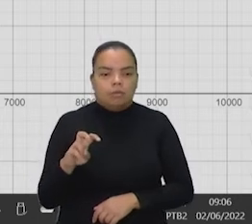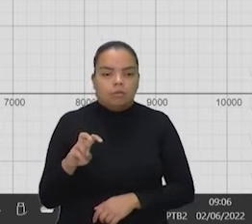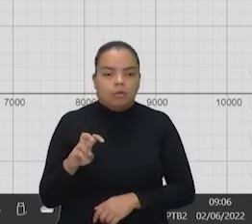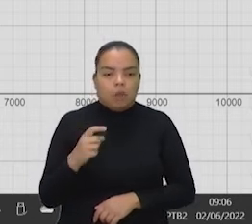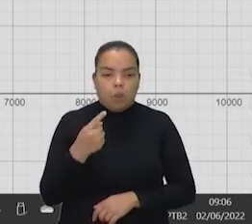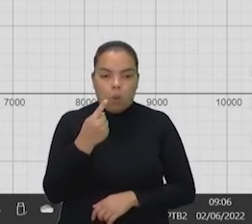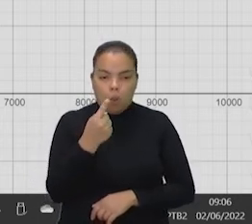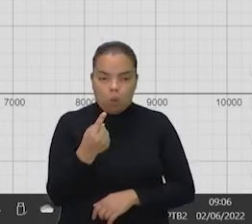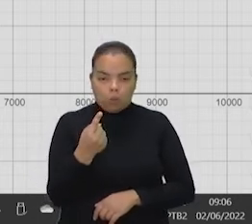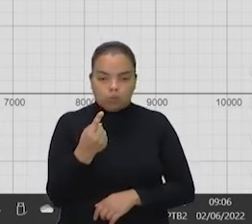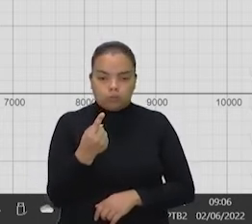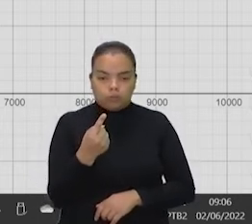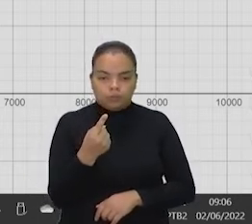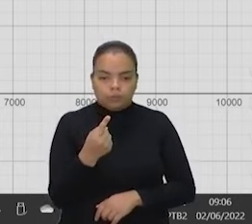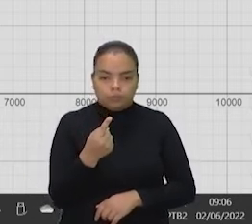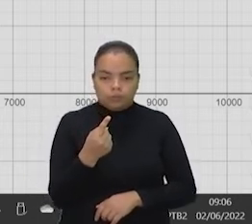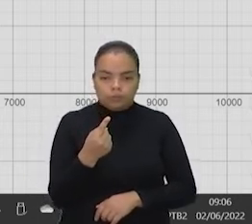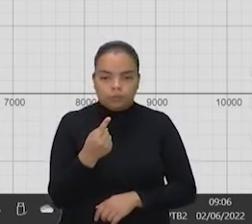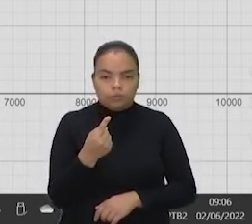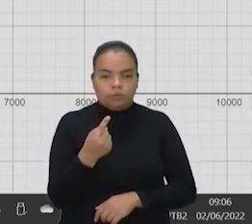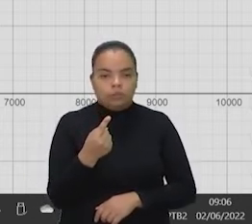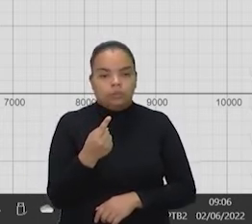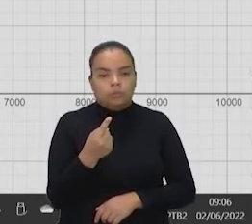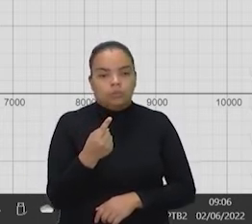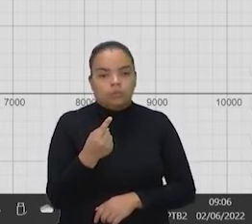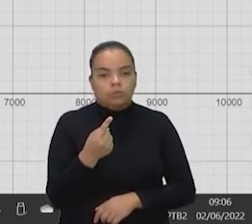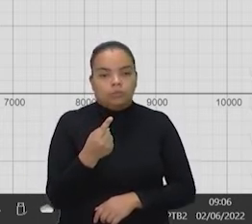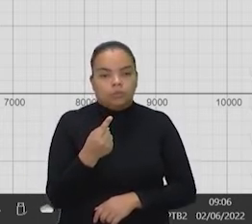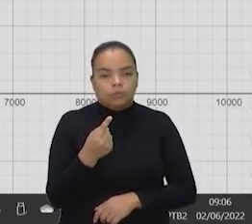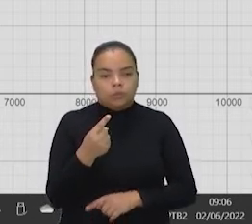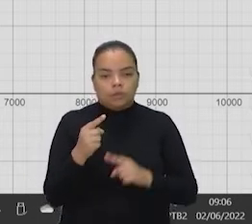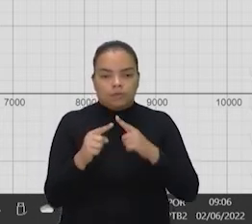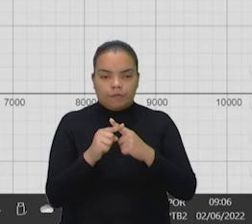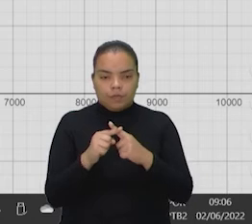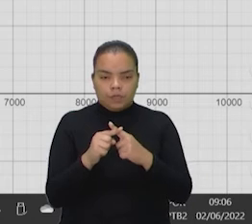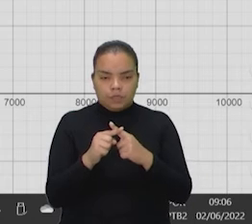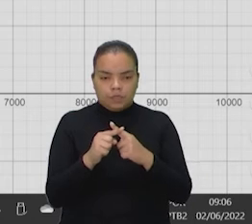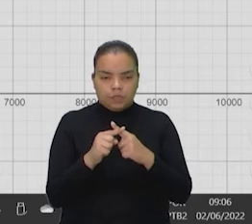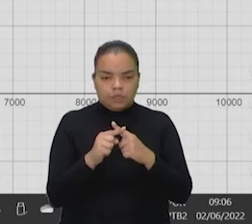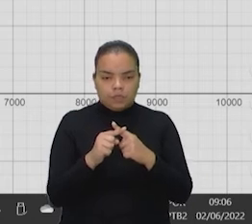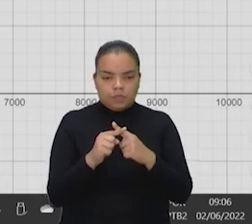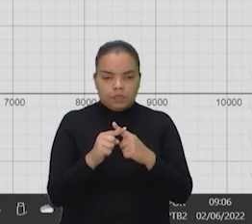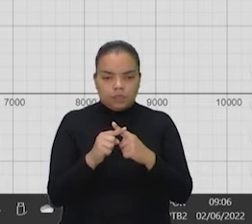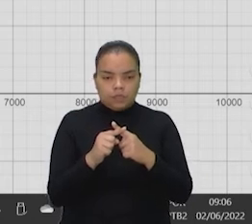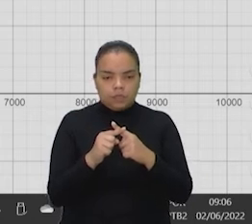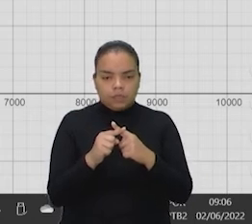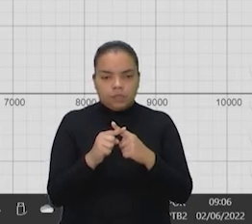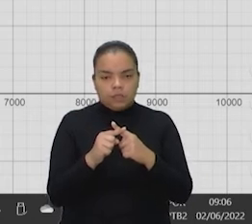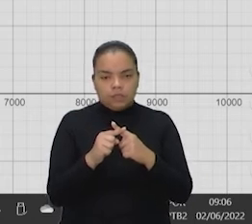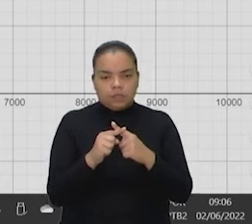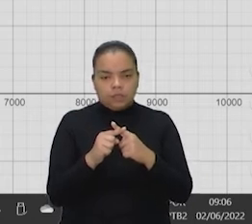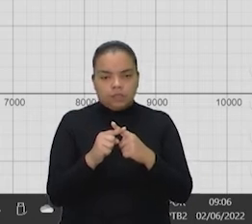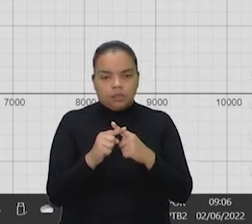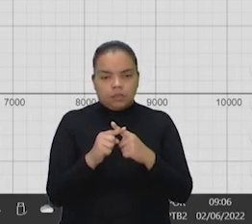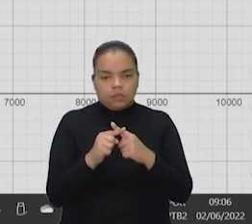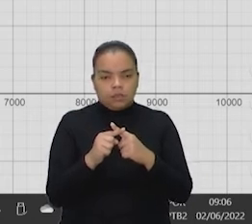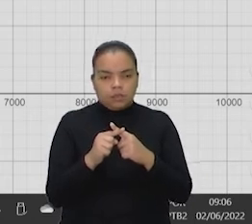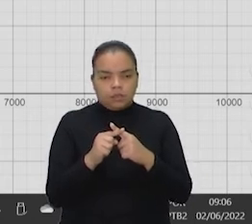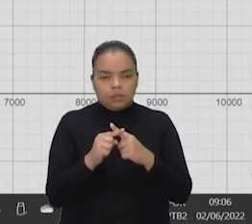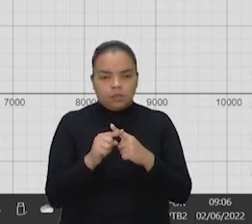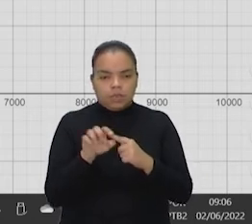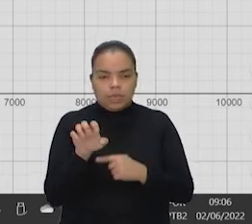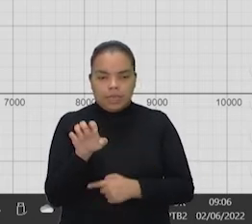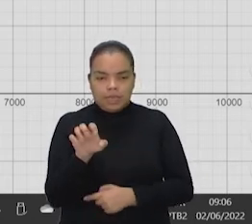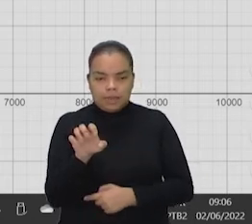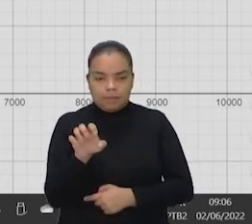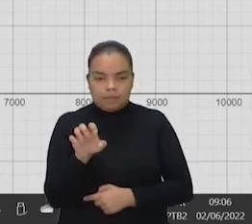a pressão atmosférica no nível do mar, vezes o E, que eu não sei quanto é, mas você pode colocar só E mesmo,